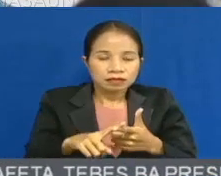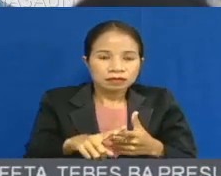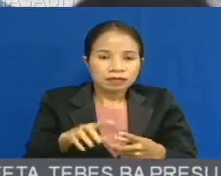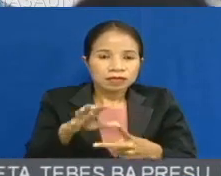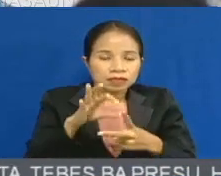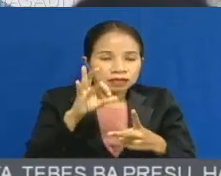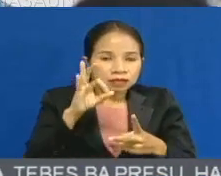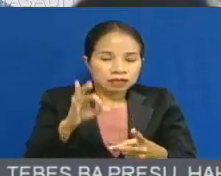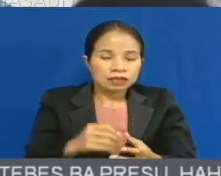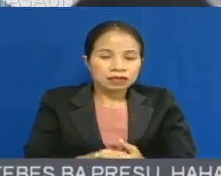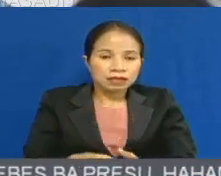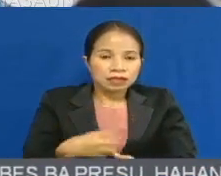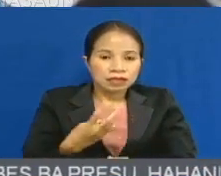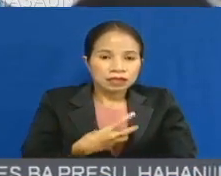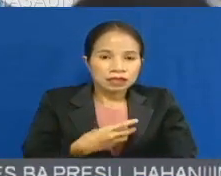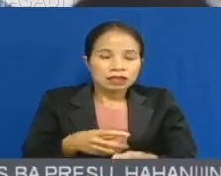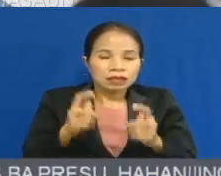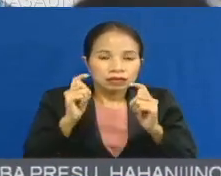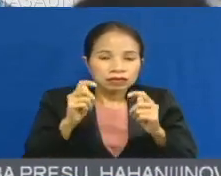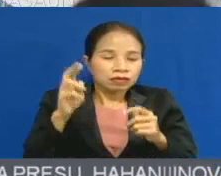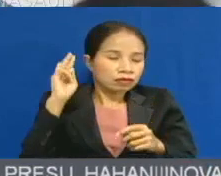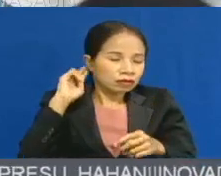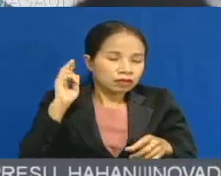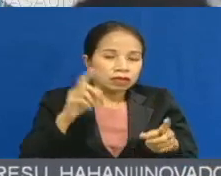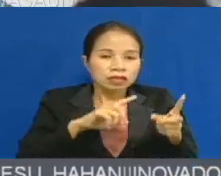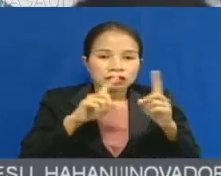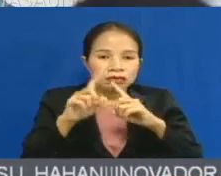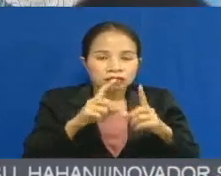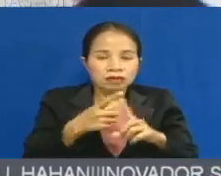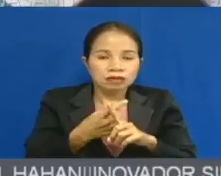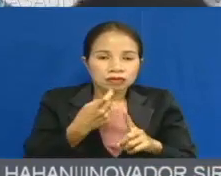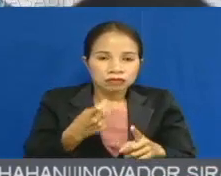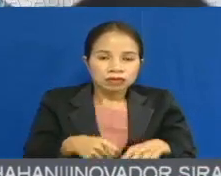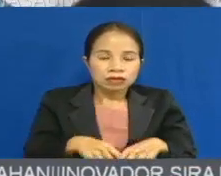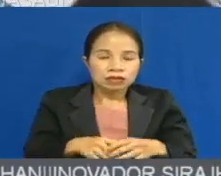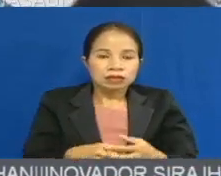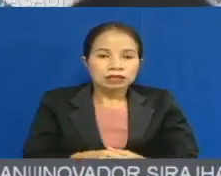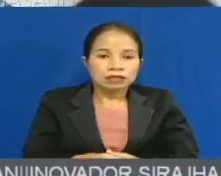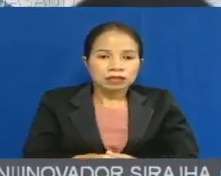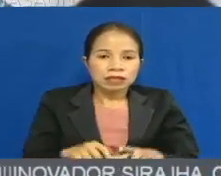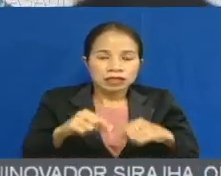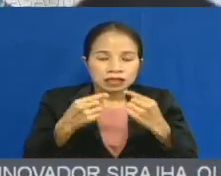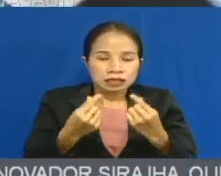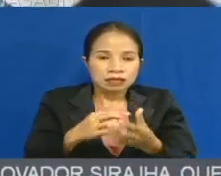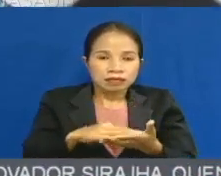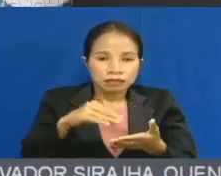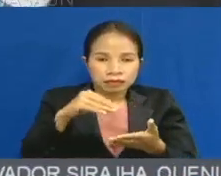múltipla, interrompe a explicação, custa de técnico Sira. Relaciona